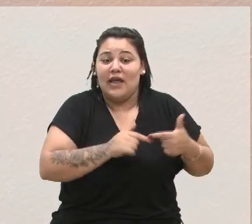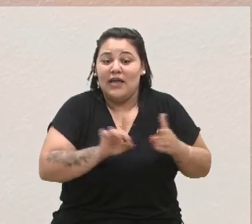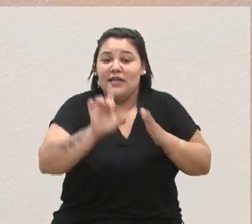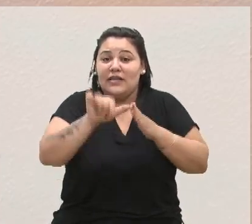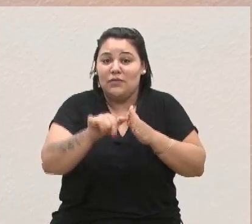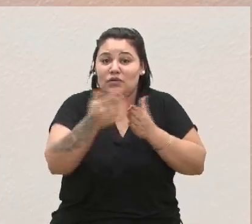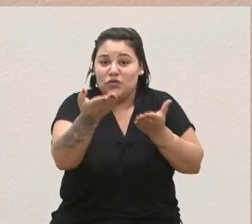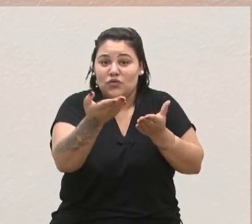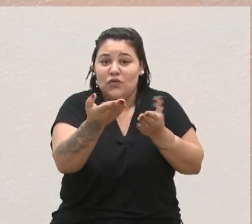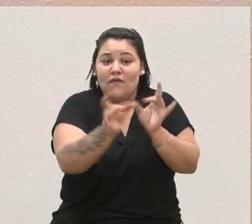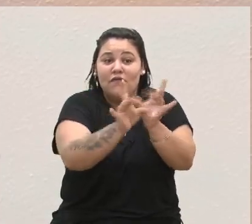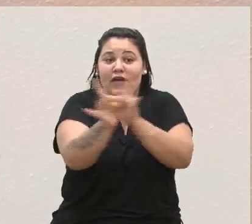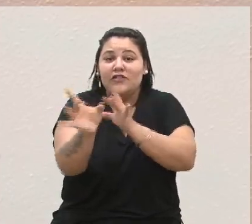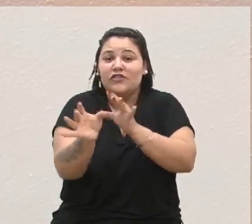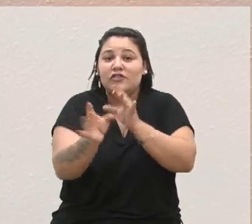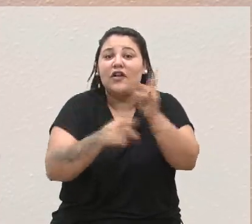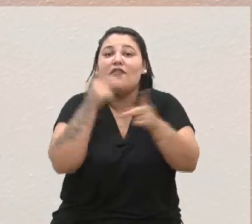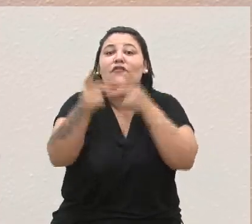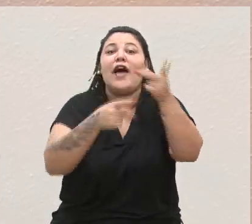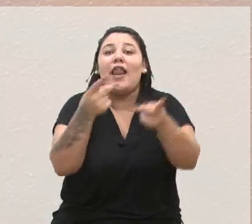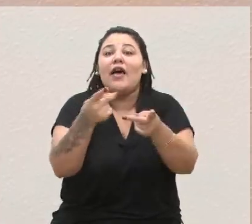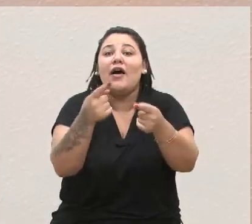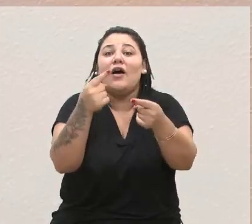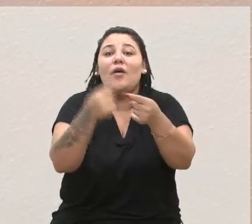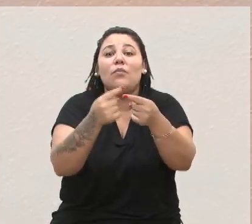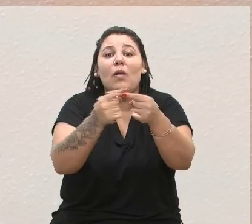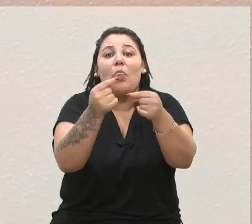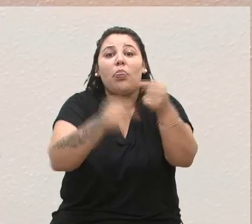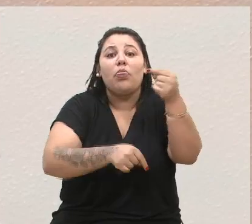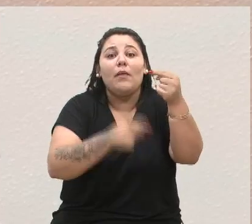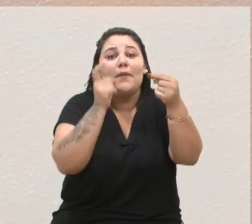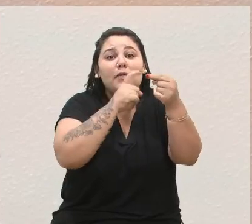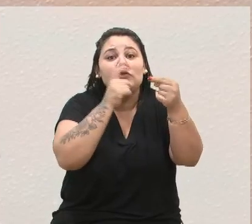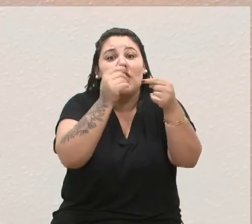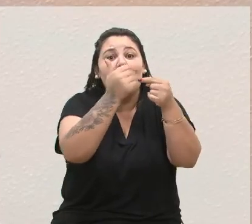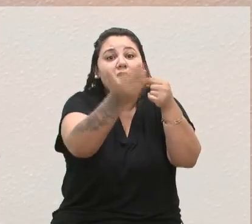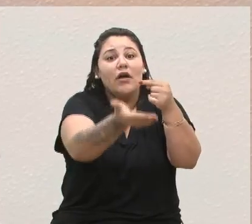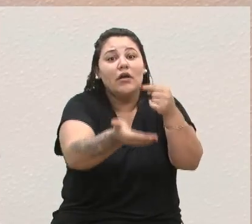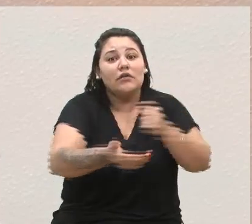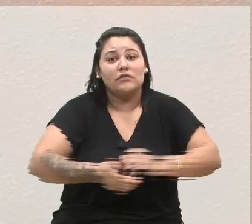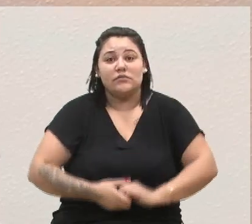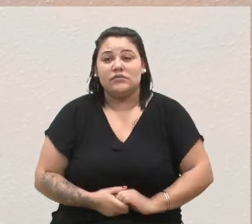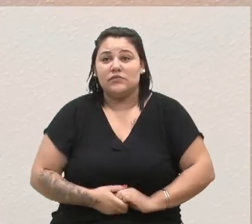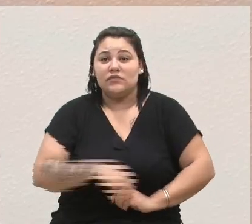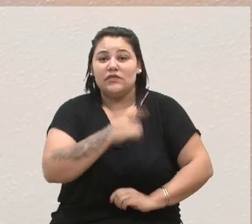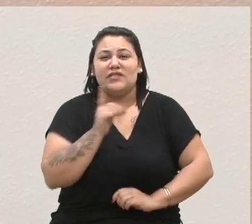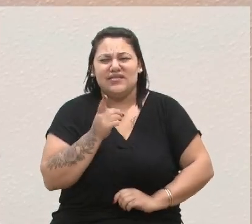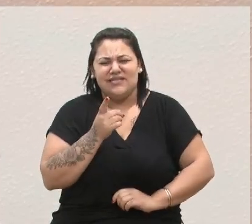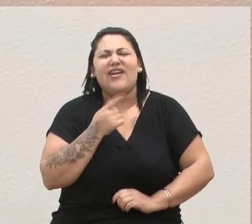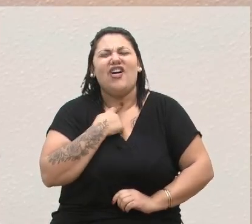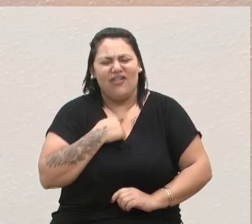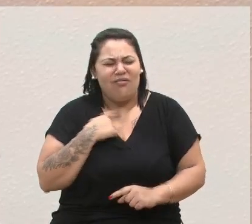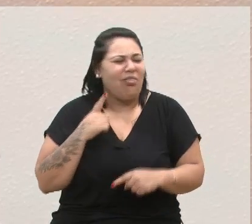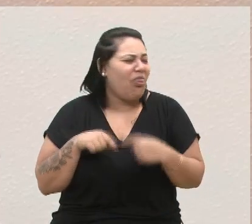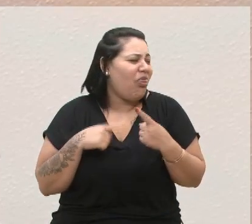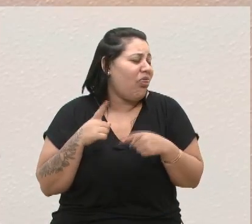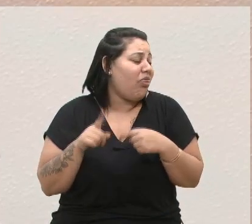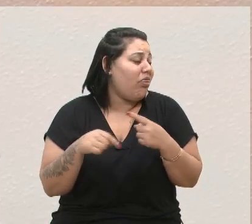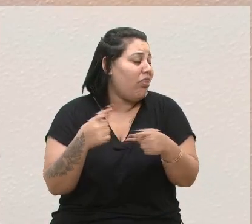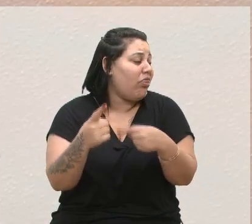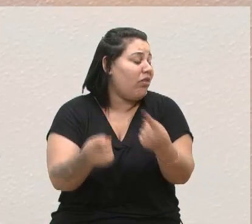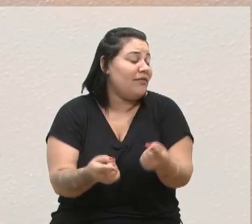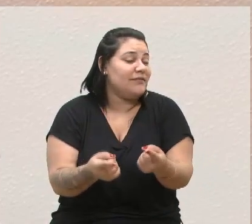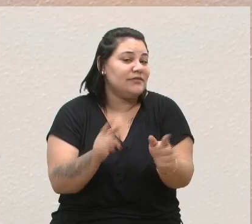o seu discurso que é uma inverdade ali fora, que é uma mentira. Tá? Vocês gostam de enrolar muito, a semana passada ficou claro